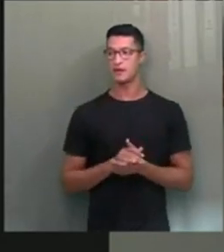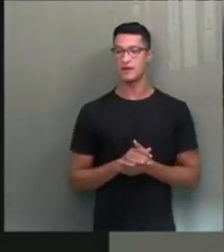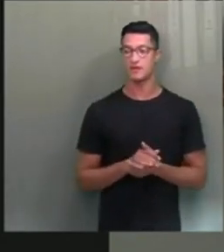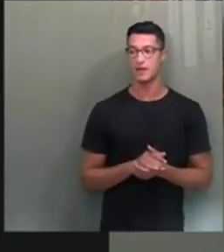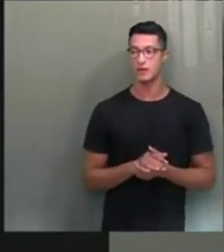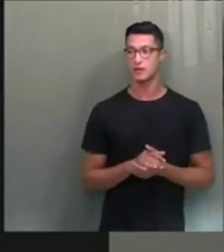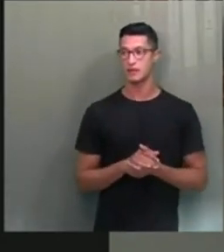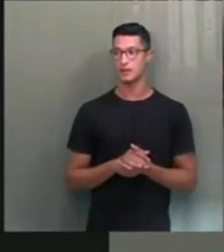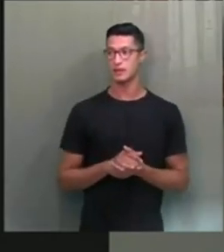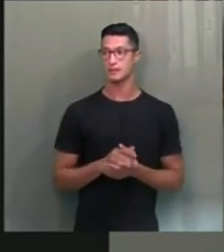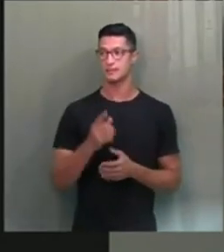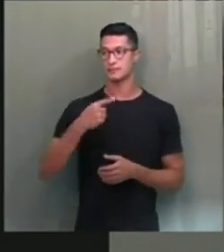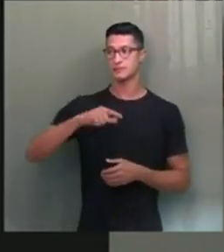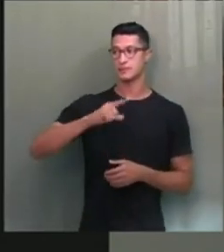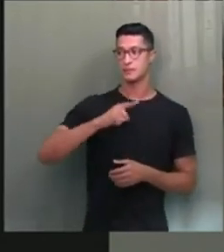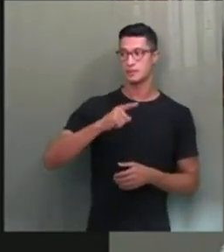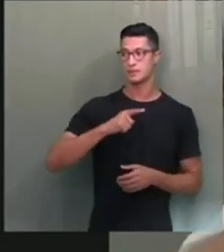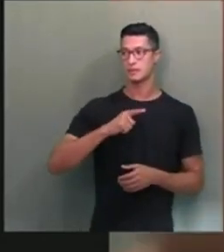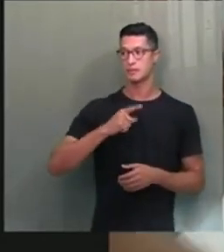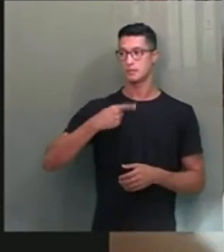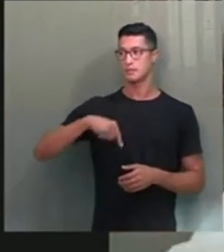servidores. Obrigada, presidente.